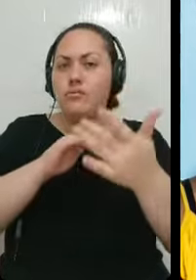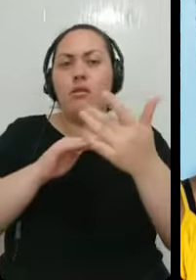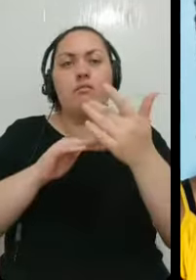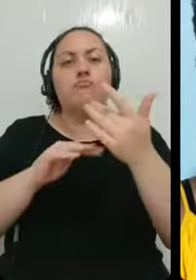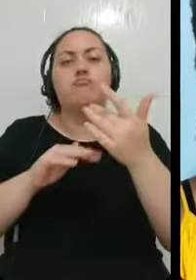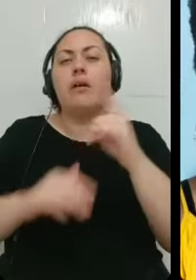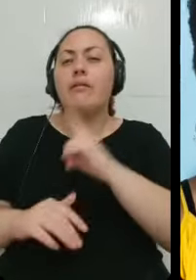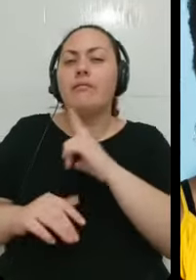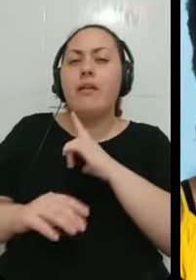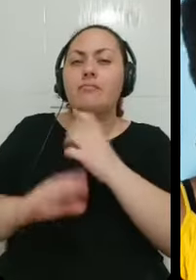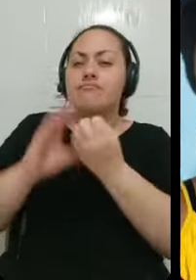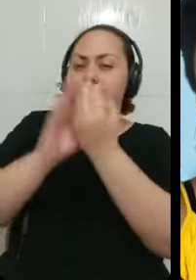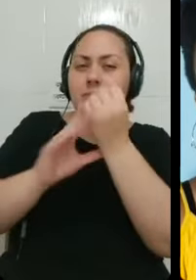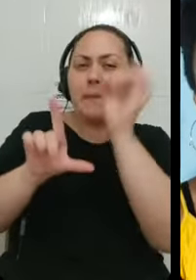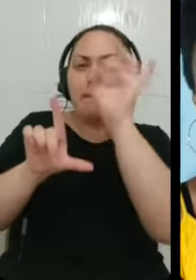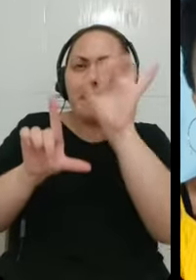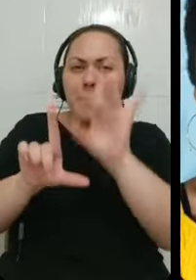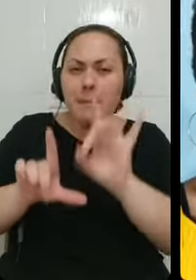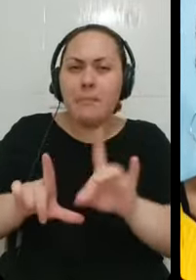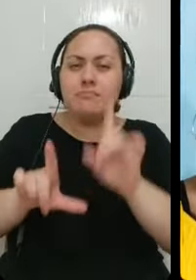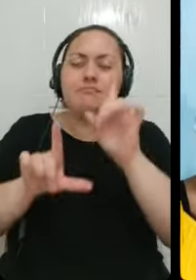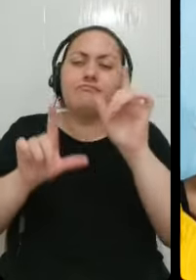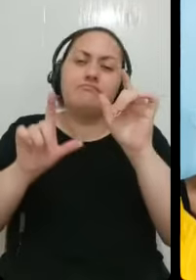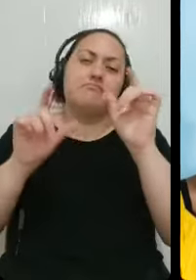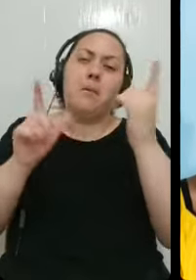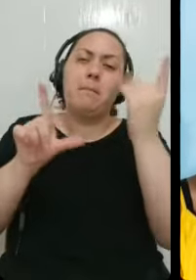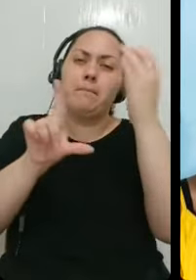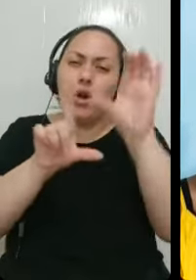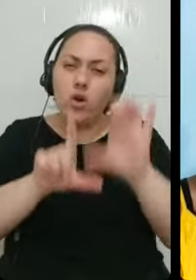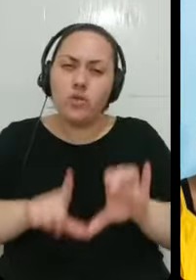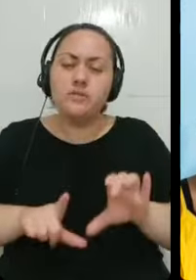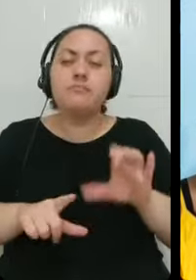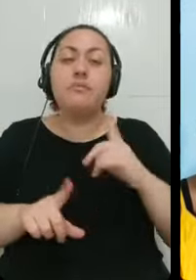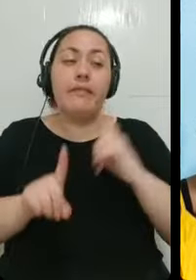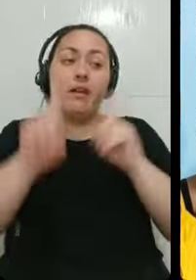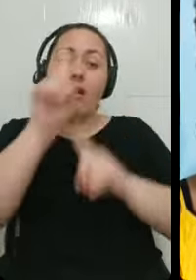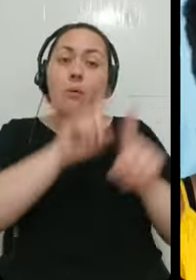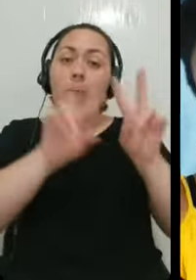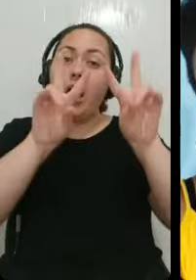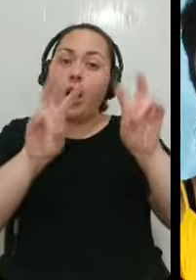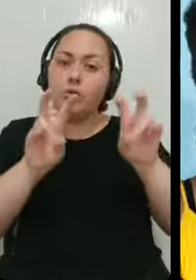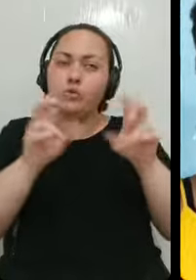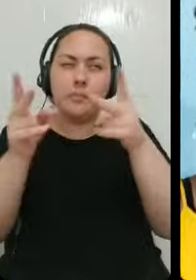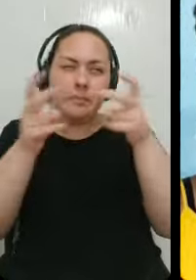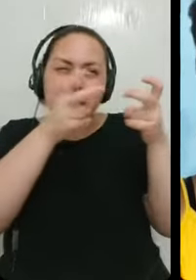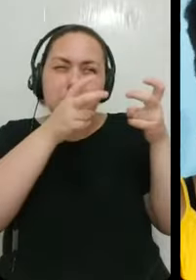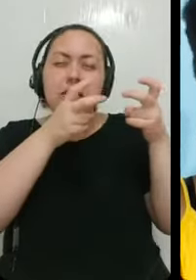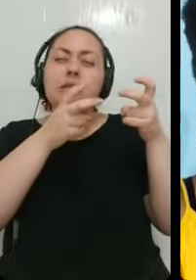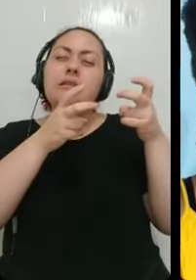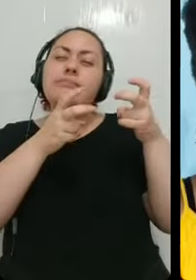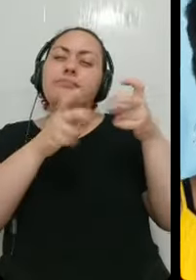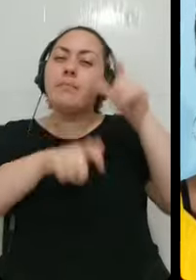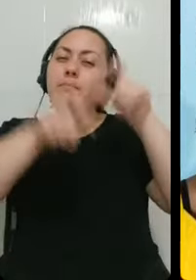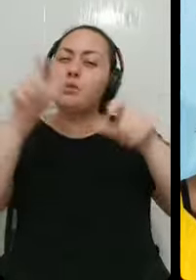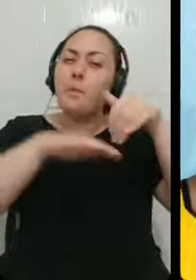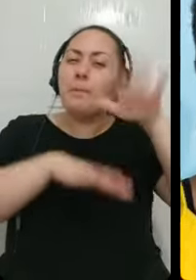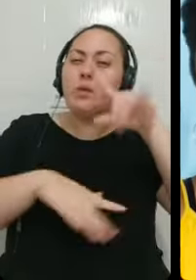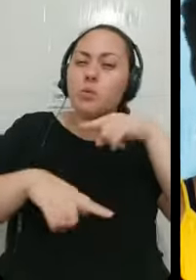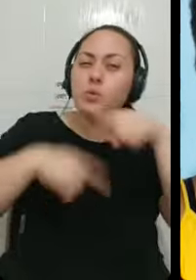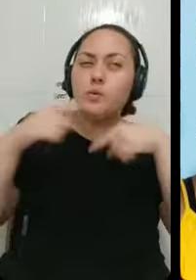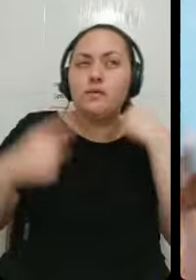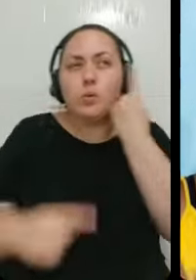de posts, aí depende, tipo, alguns temas a gente nota que estão sendo mais comentados, às vezes em relação